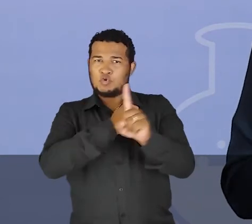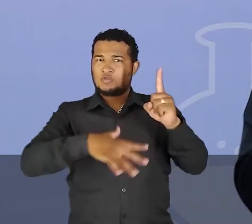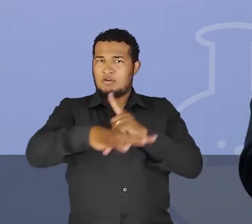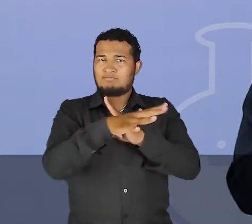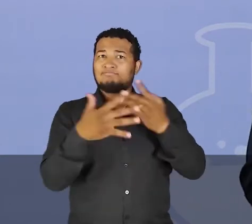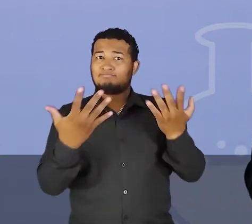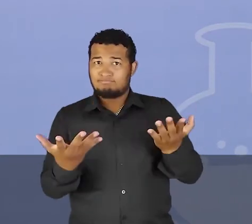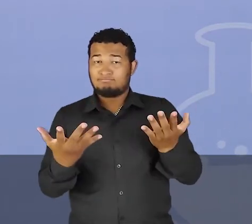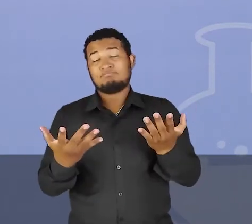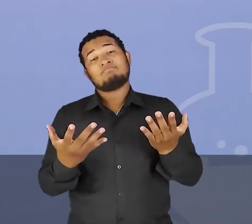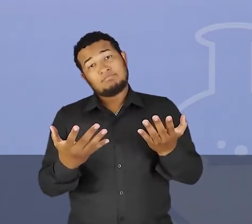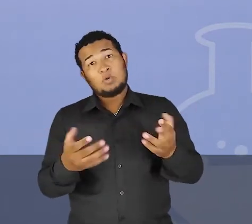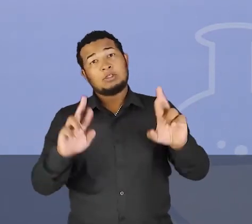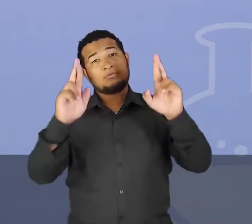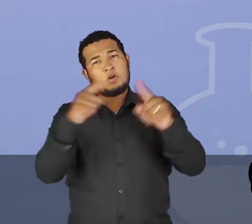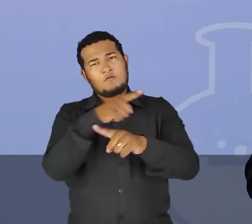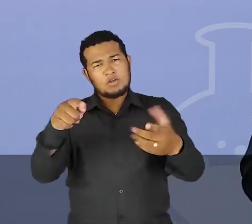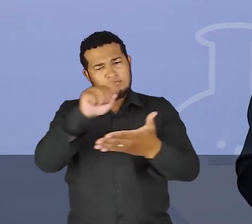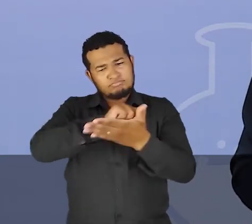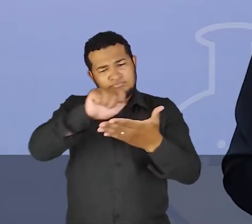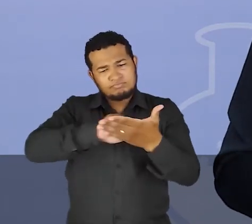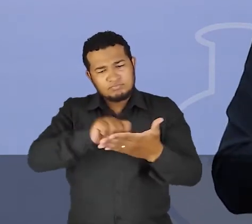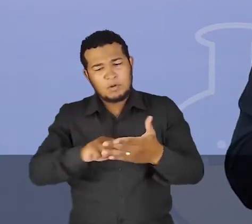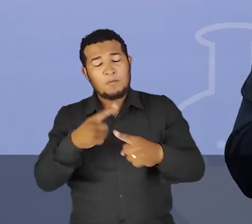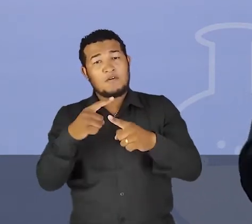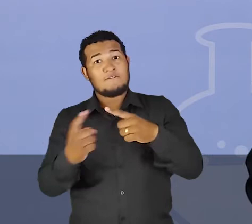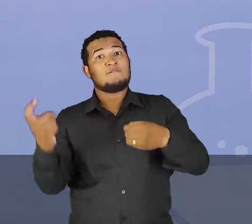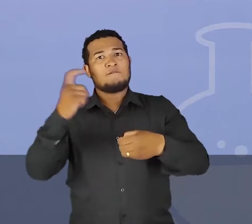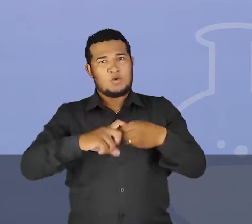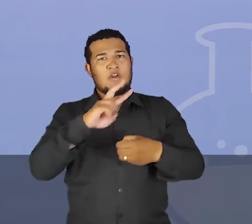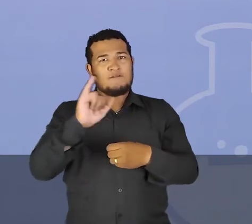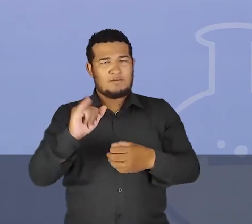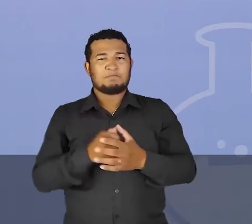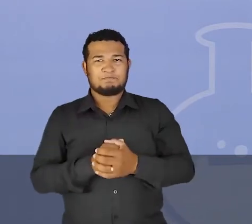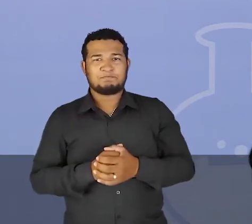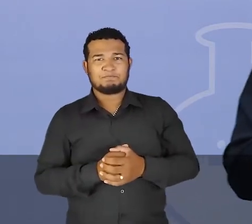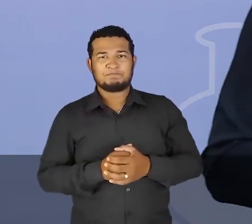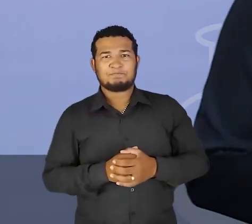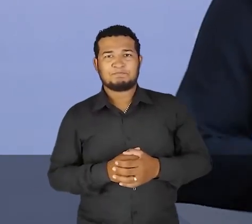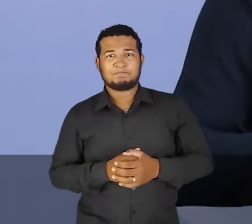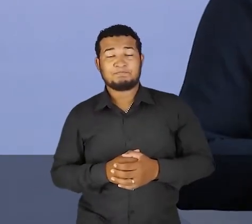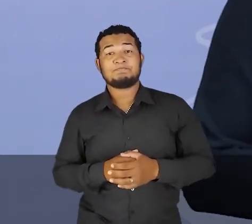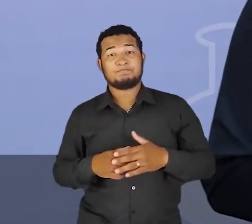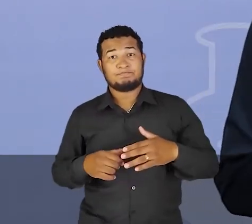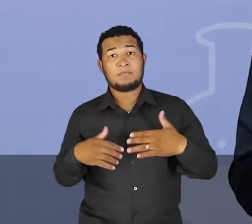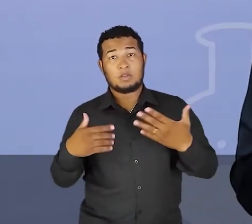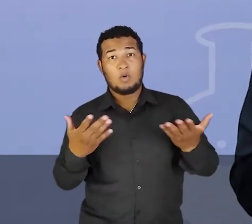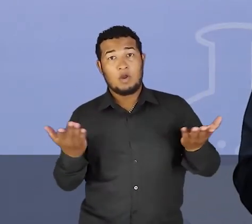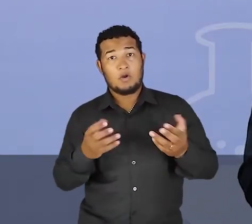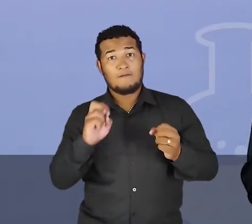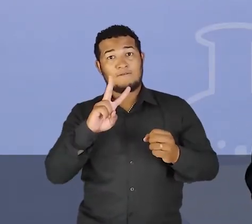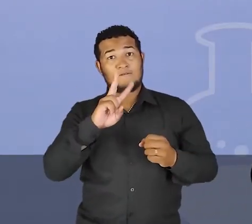sociedade? Pois bem, espero que você tenha notado que nós vamos voltar nesse tópico em um outro momento. Bom, Vamos ver